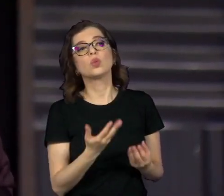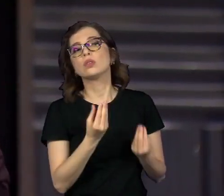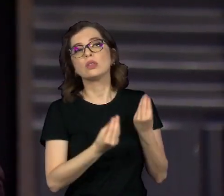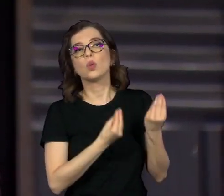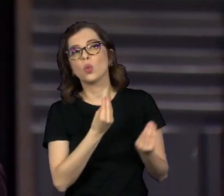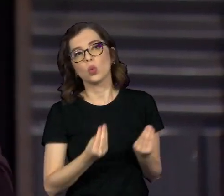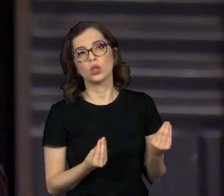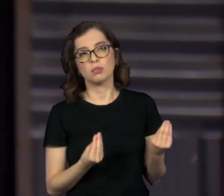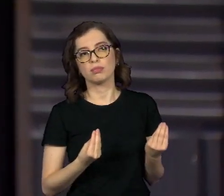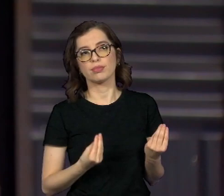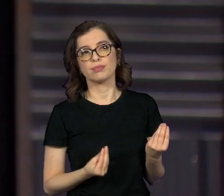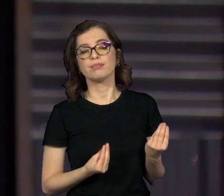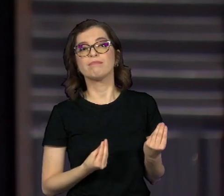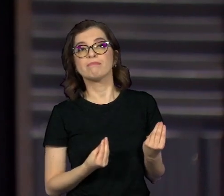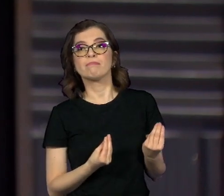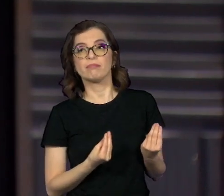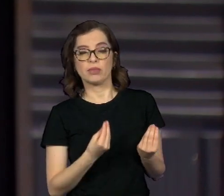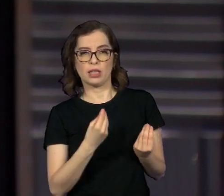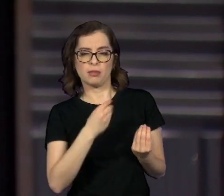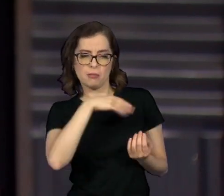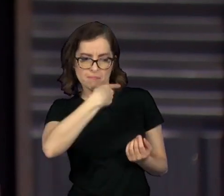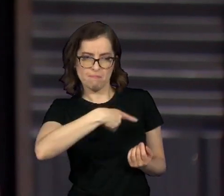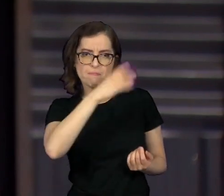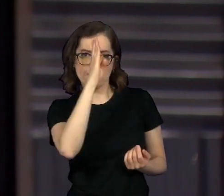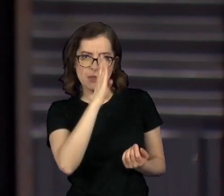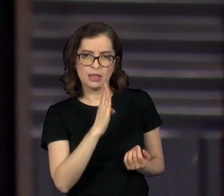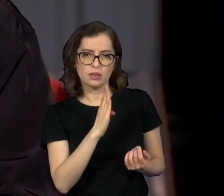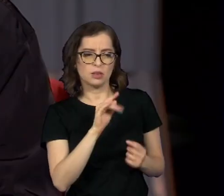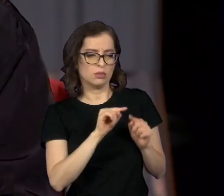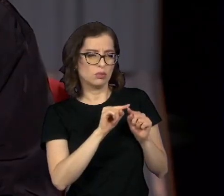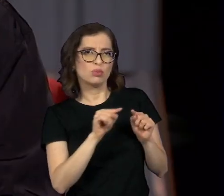invisibilidade que nós estamos falando passa por onde?